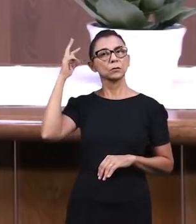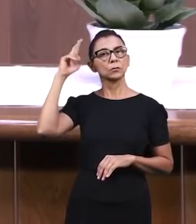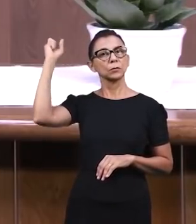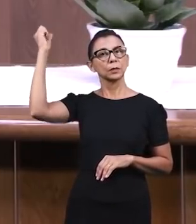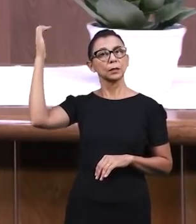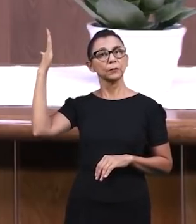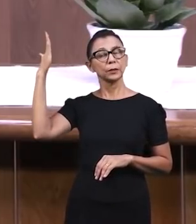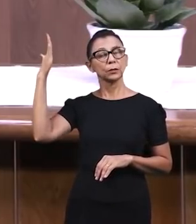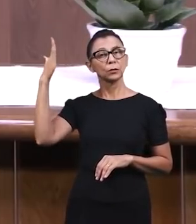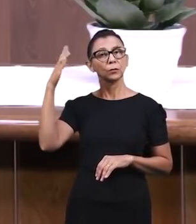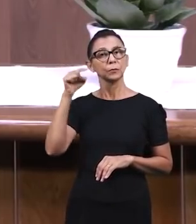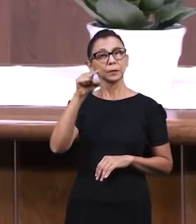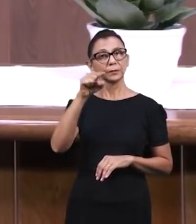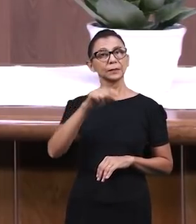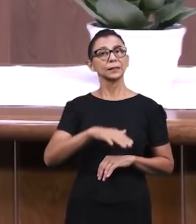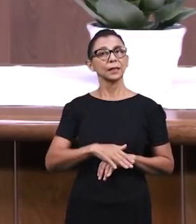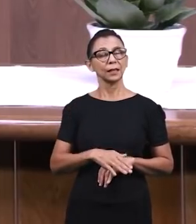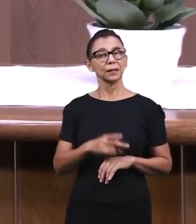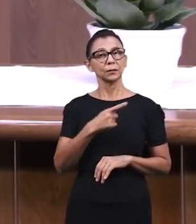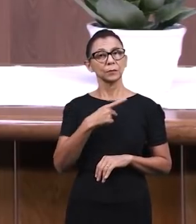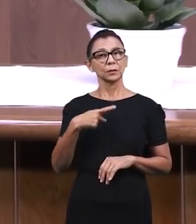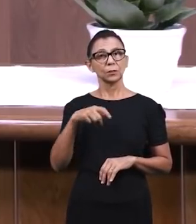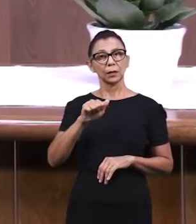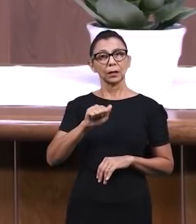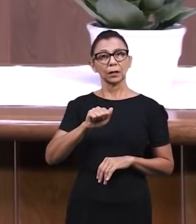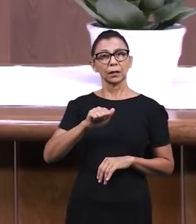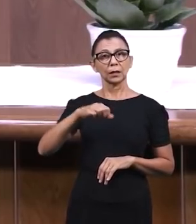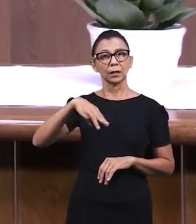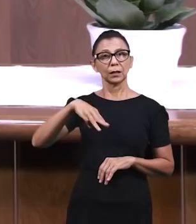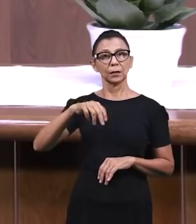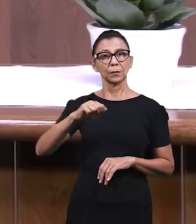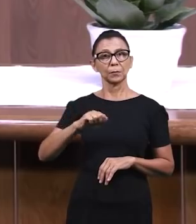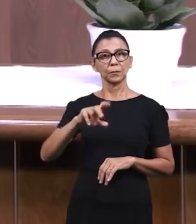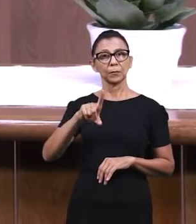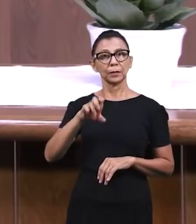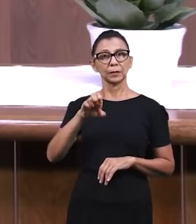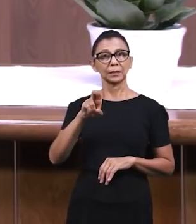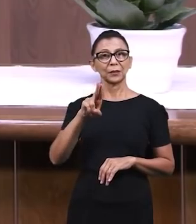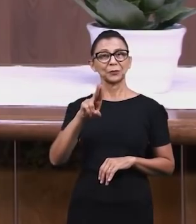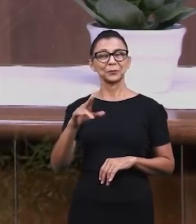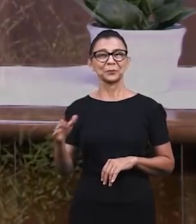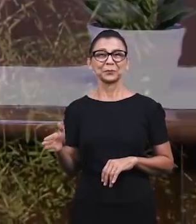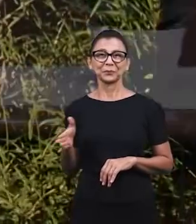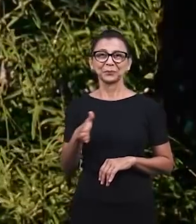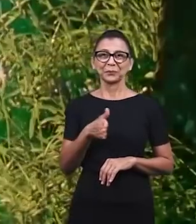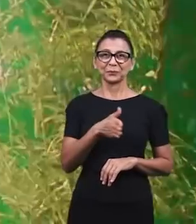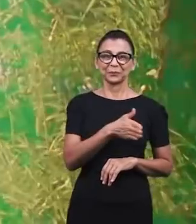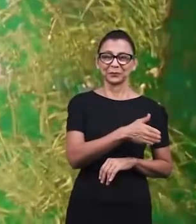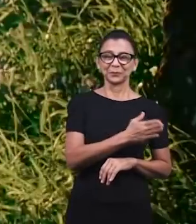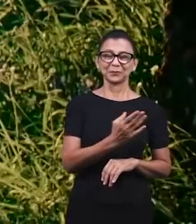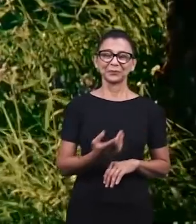da parte do Senhor para você, trazida pelo pastor Amadeu Loureiro, com o tema A Sede da Alma.